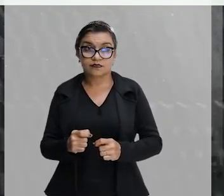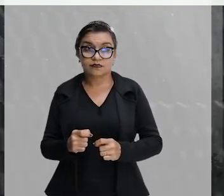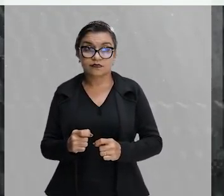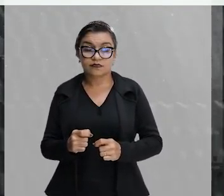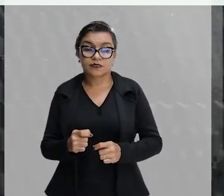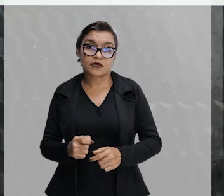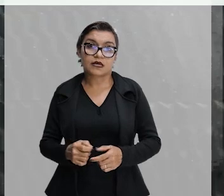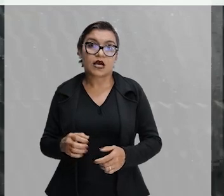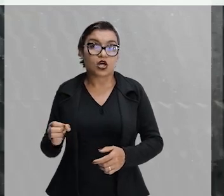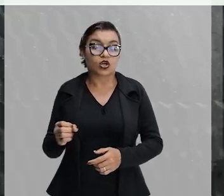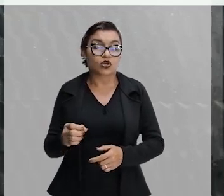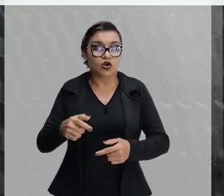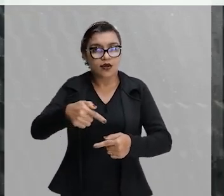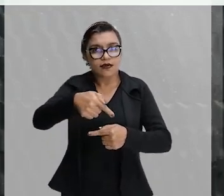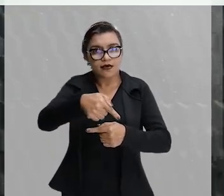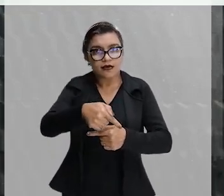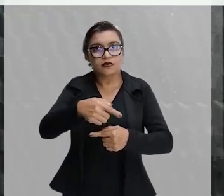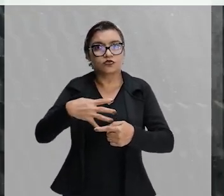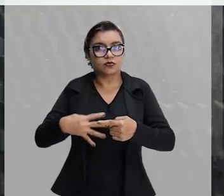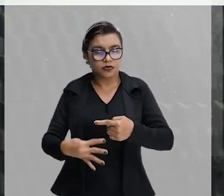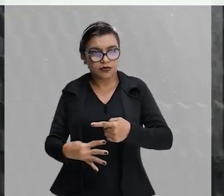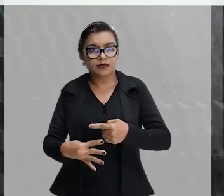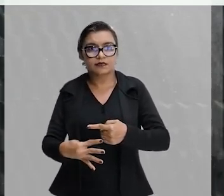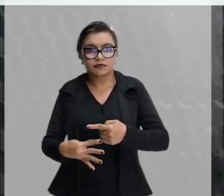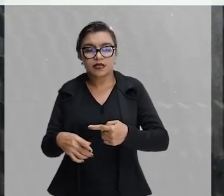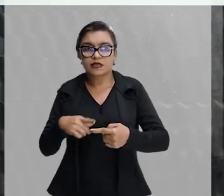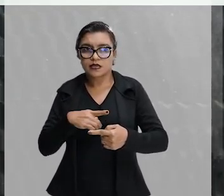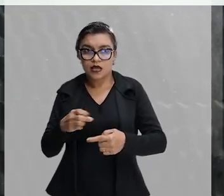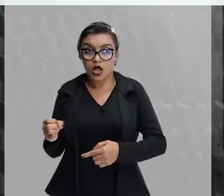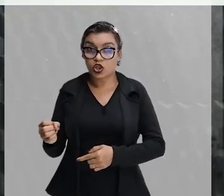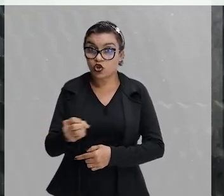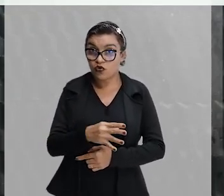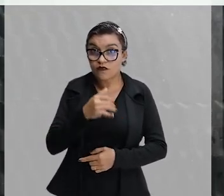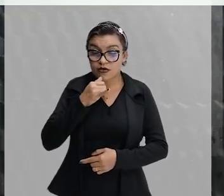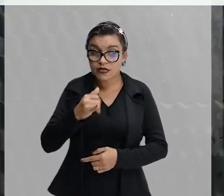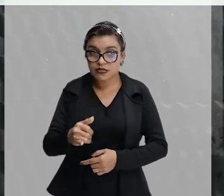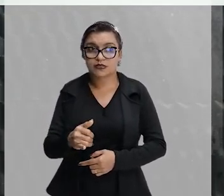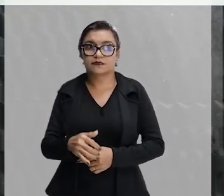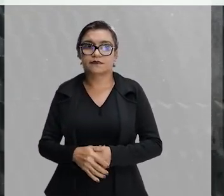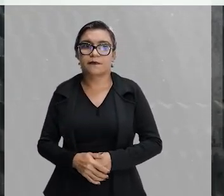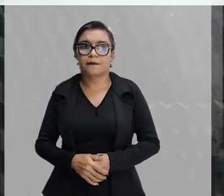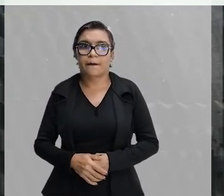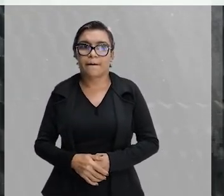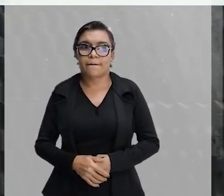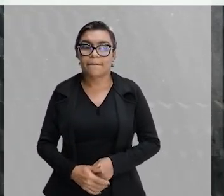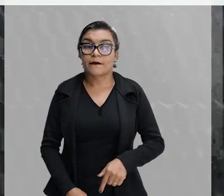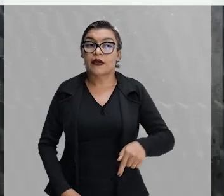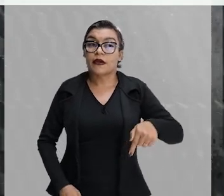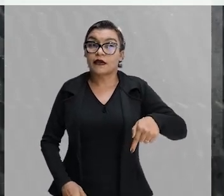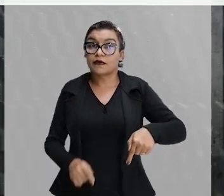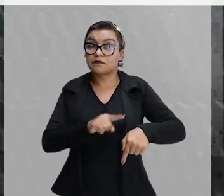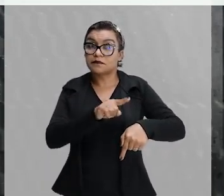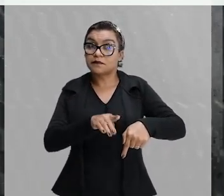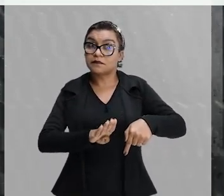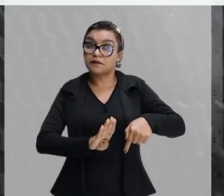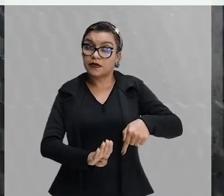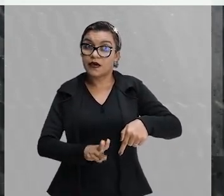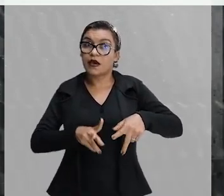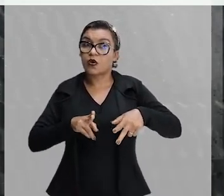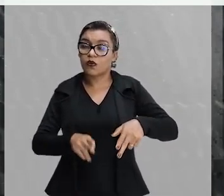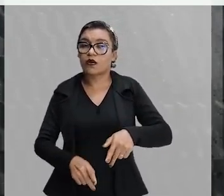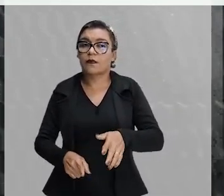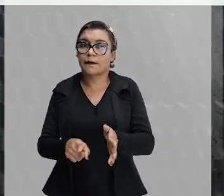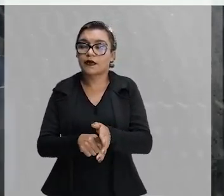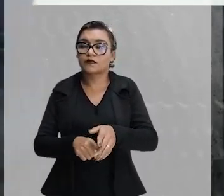Q sobre 4. E B? B continua sendo menos Q sobre 2, porque eu não mexi nessa